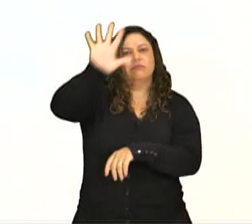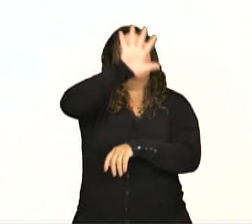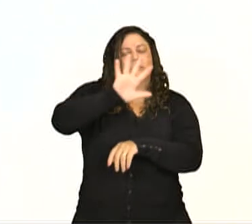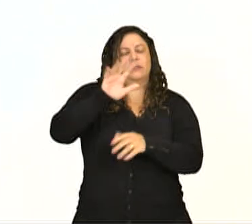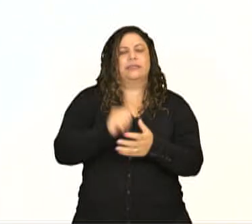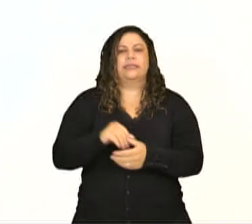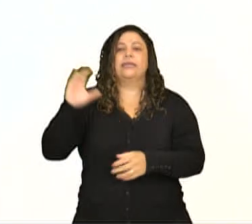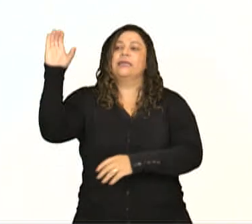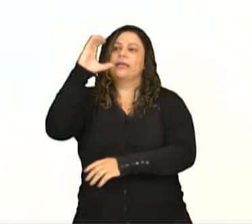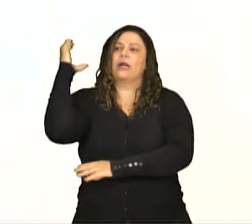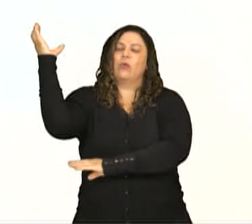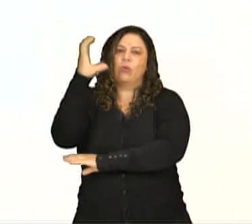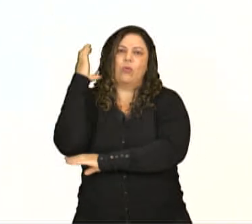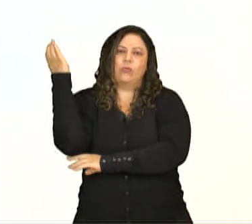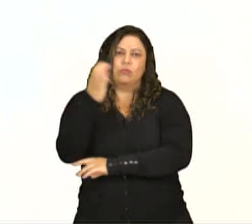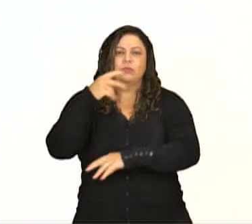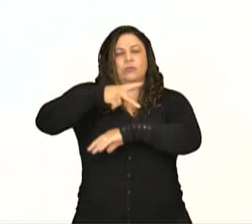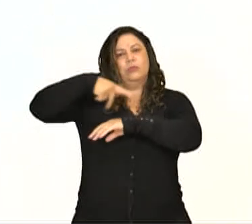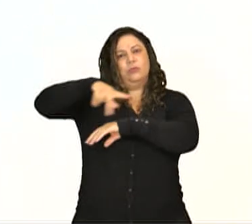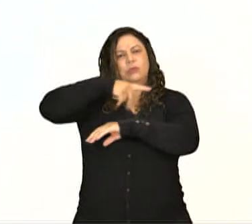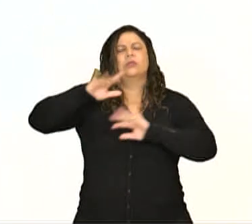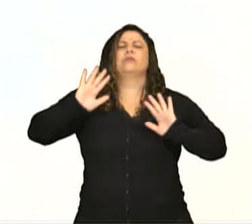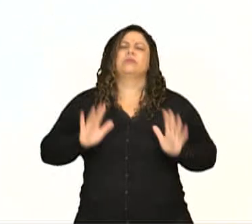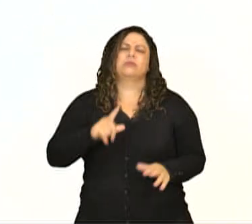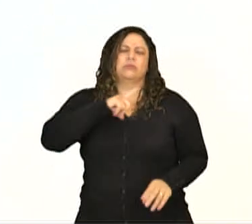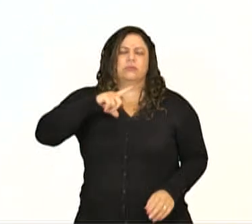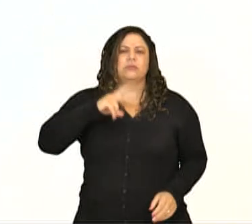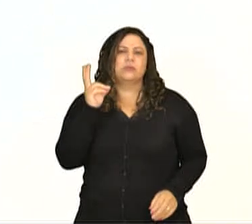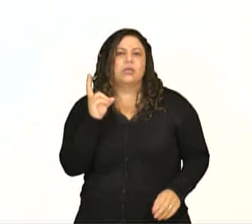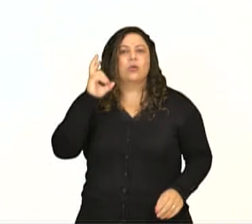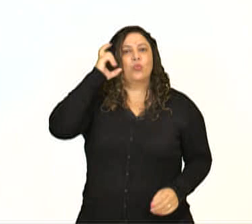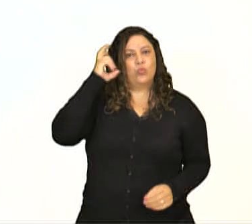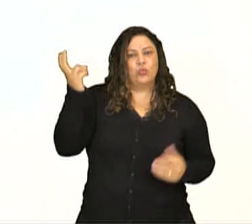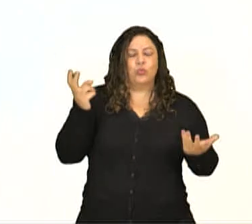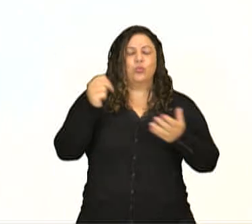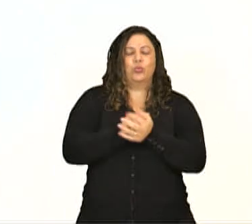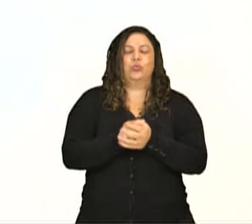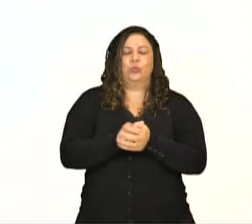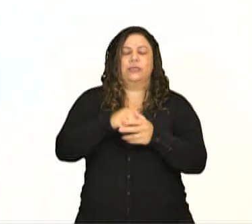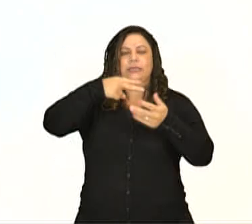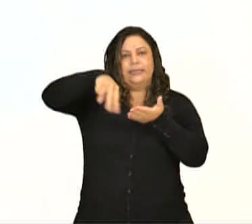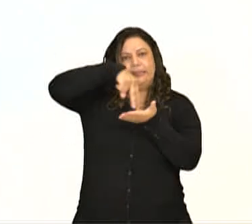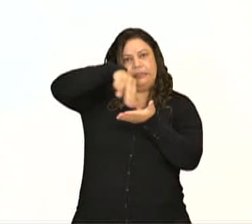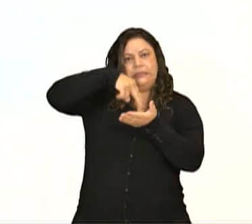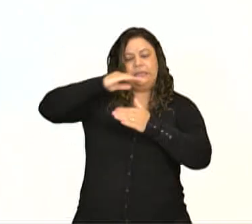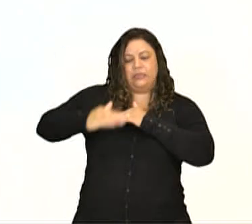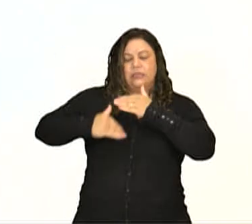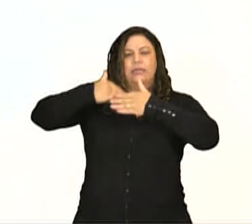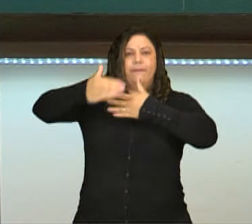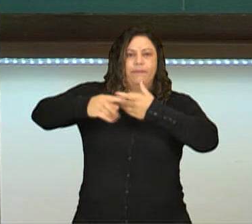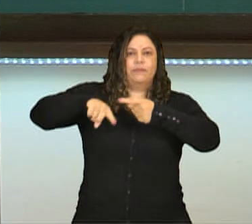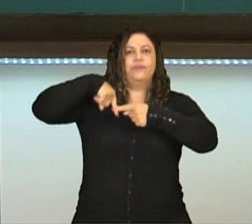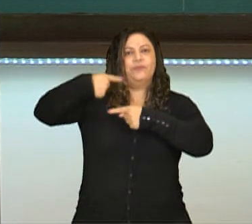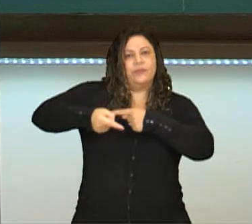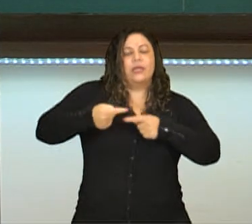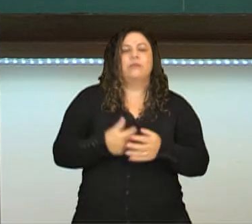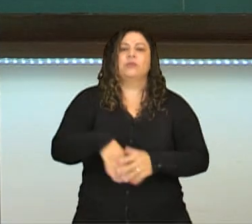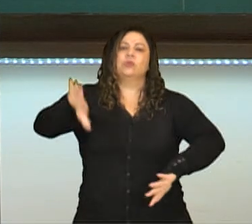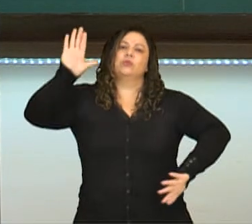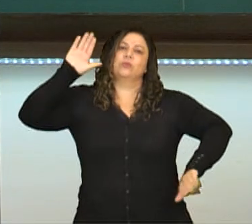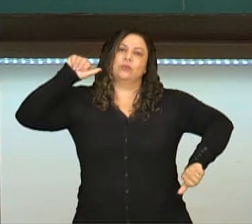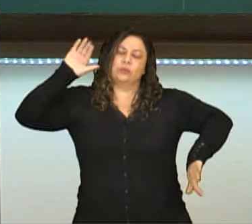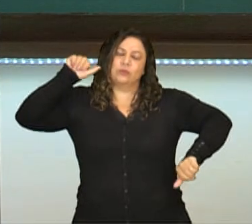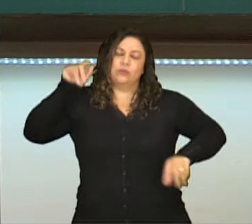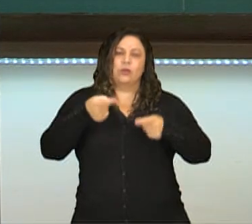Colômbia, né? Então, eles já tinham aquela cultura, aqueles elementos da dança deles. Posteriormente vieram os espanhóis, também com os seus ritmos e as